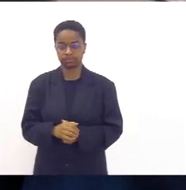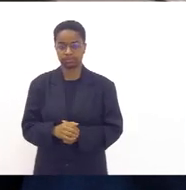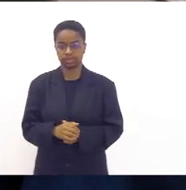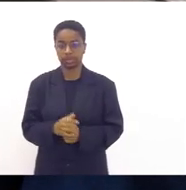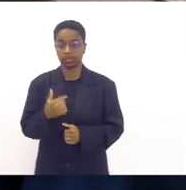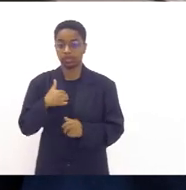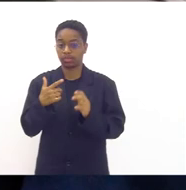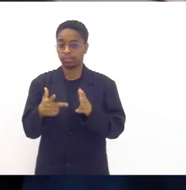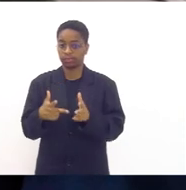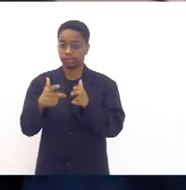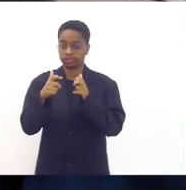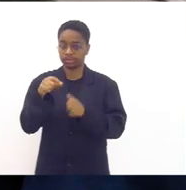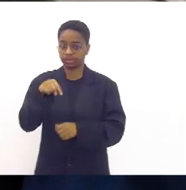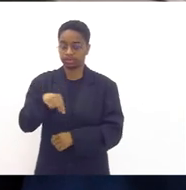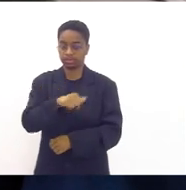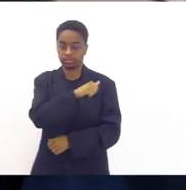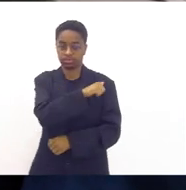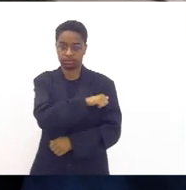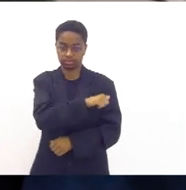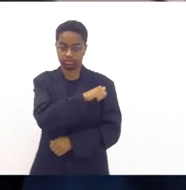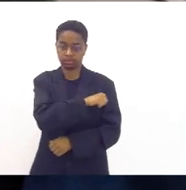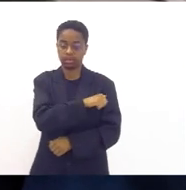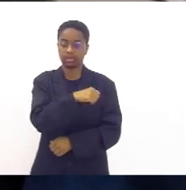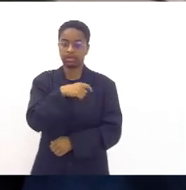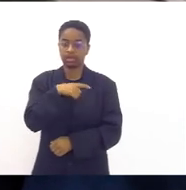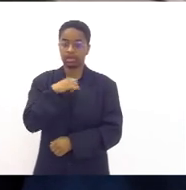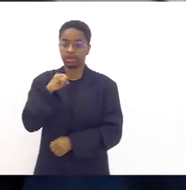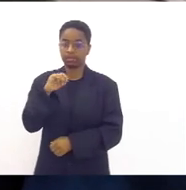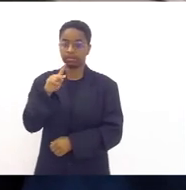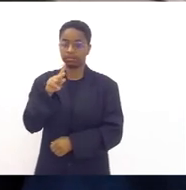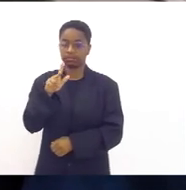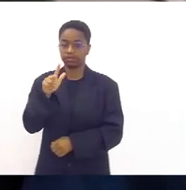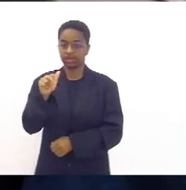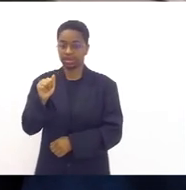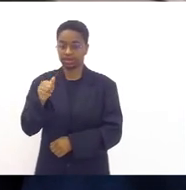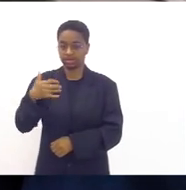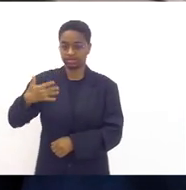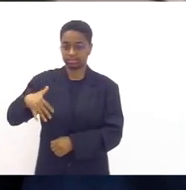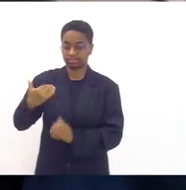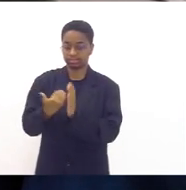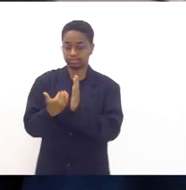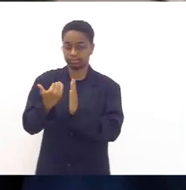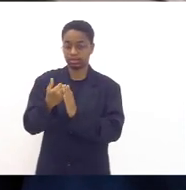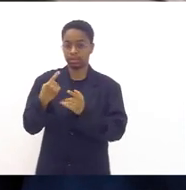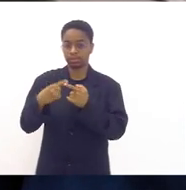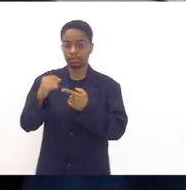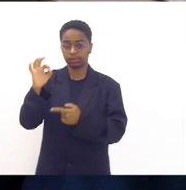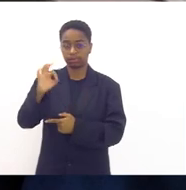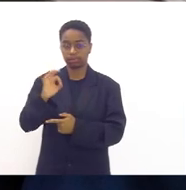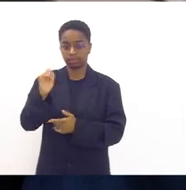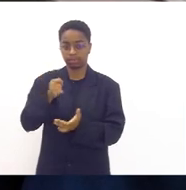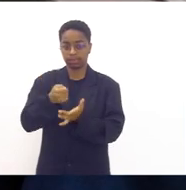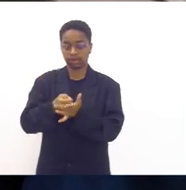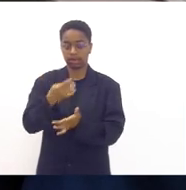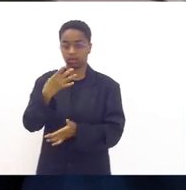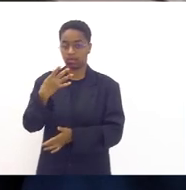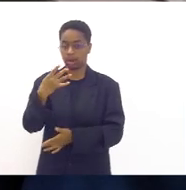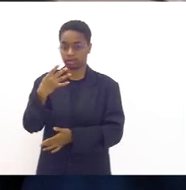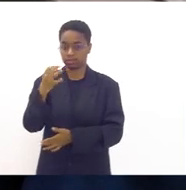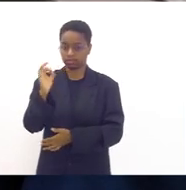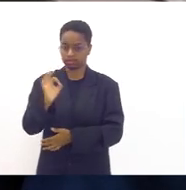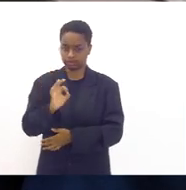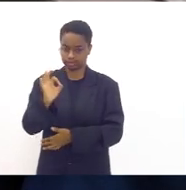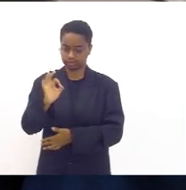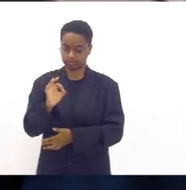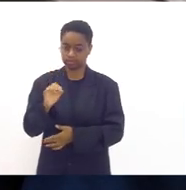Janeiro tem um dos maiores IPVAs do Brasil, alíquota de 4, né? E